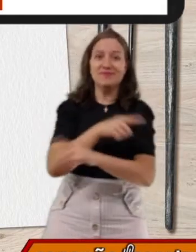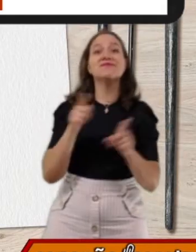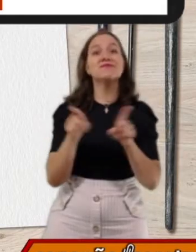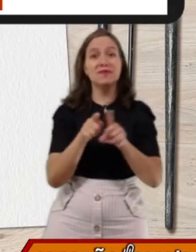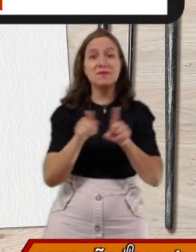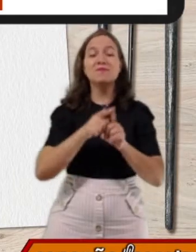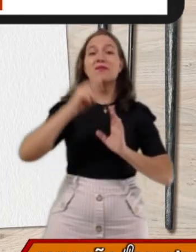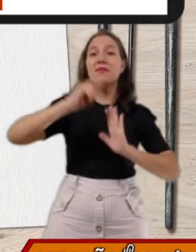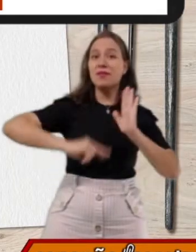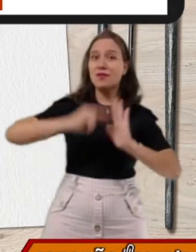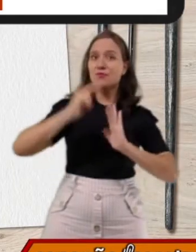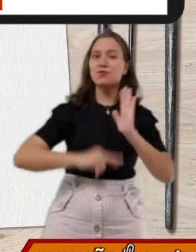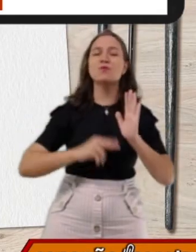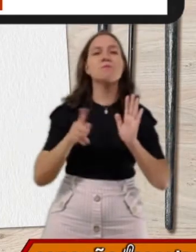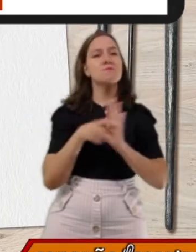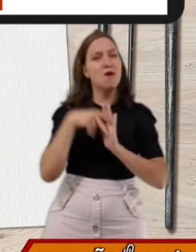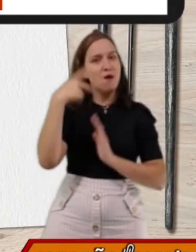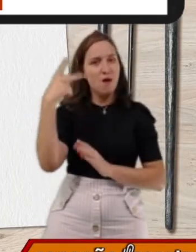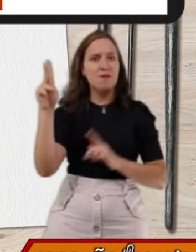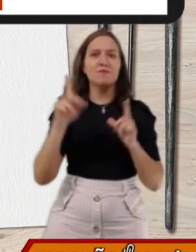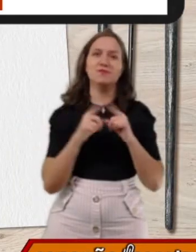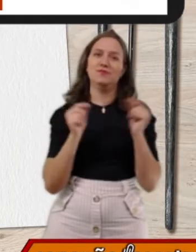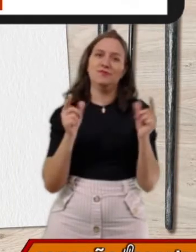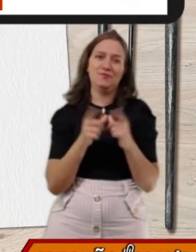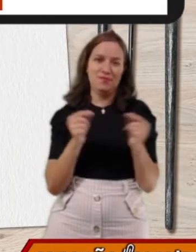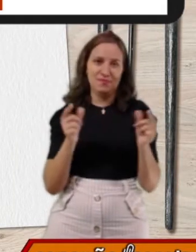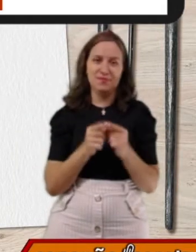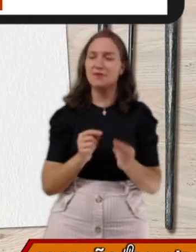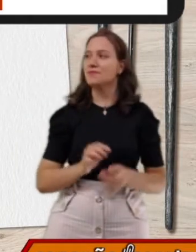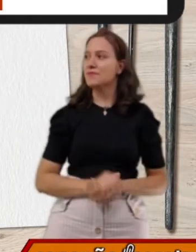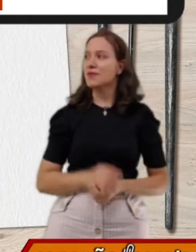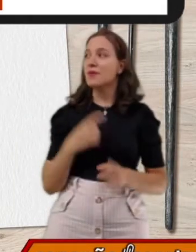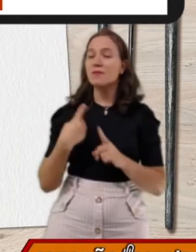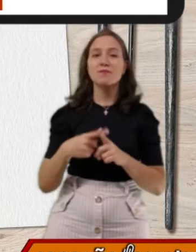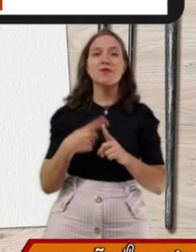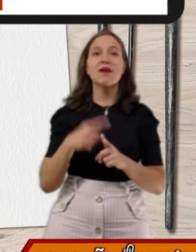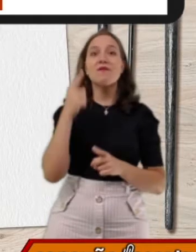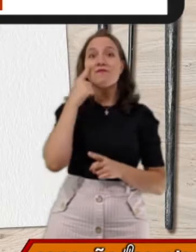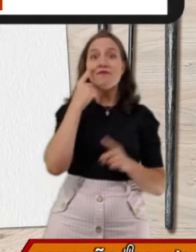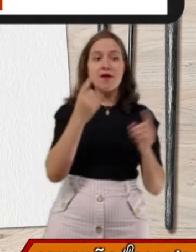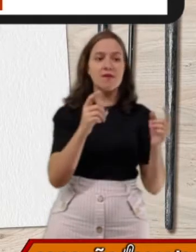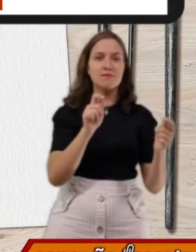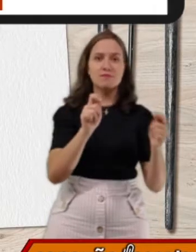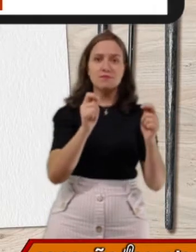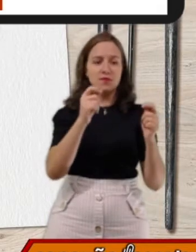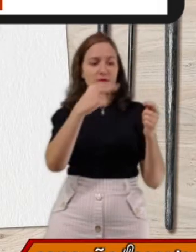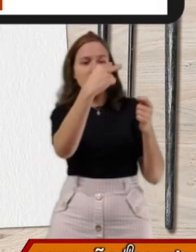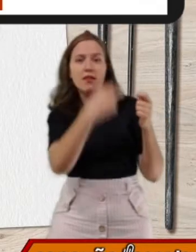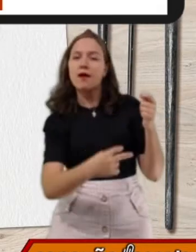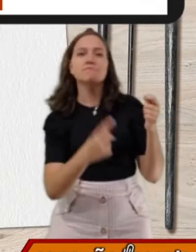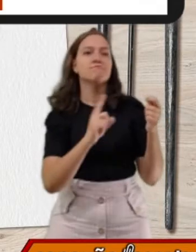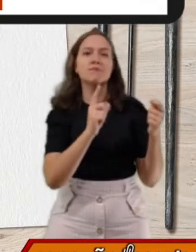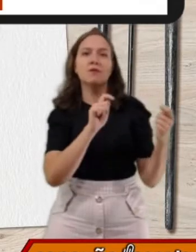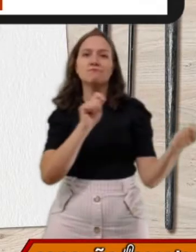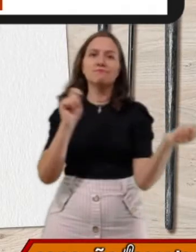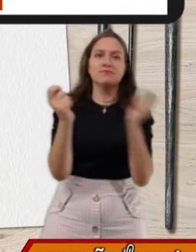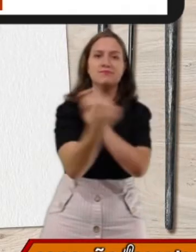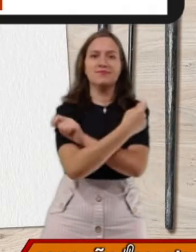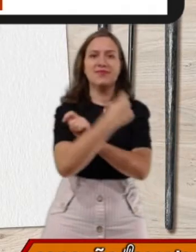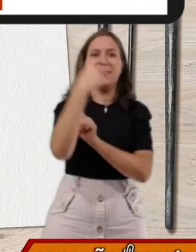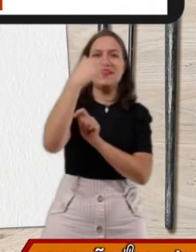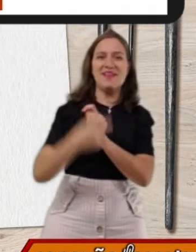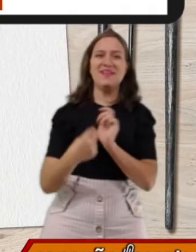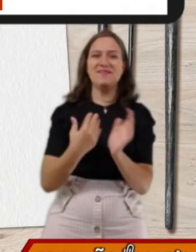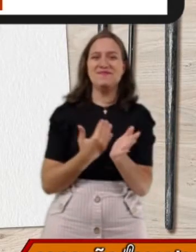é muito legal gente porque a capa não tá aqui a capa tá aqui e é por aqui que a gente vai começar ler Então